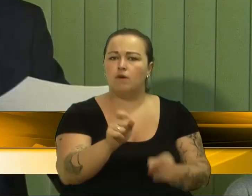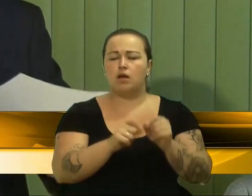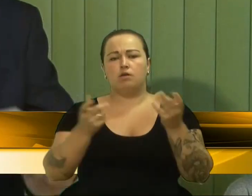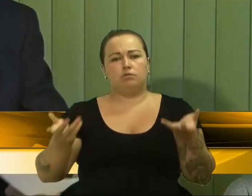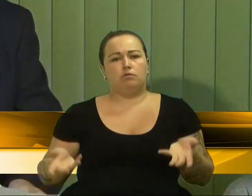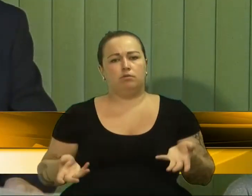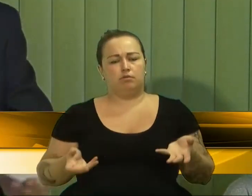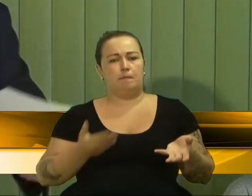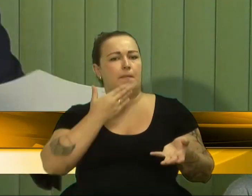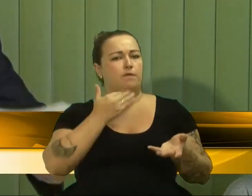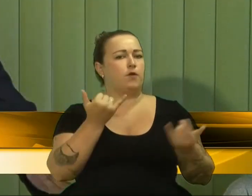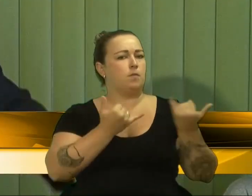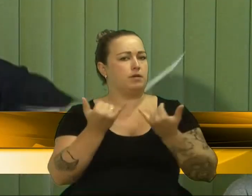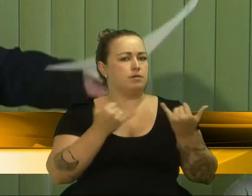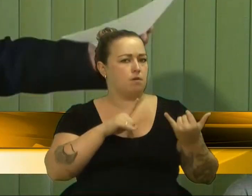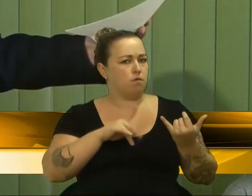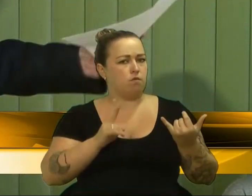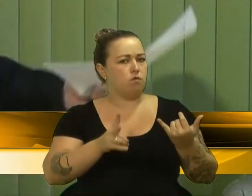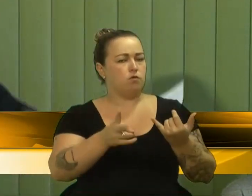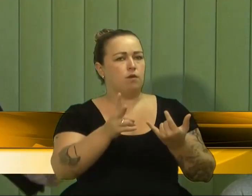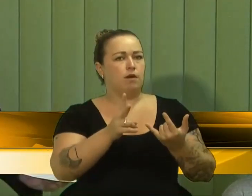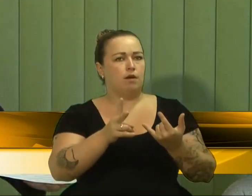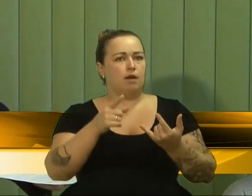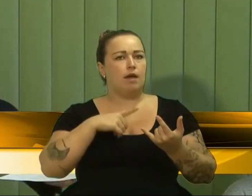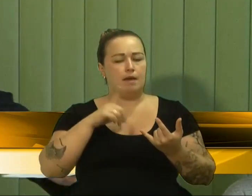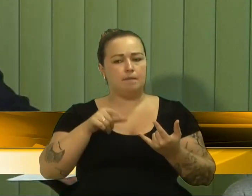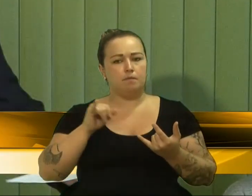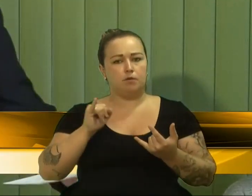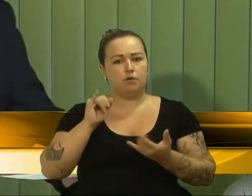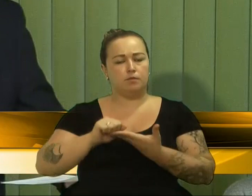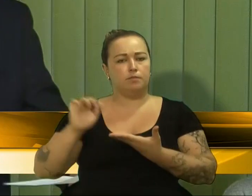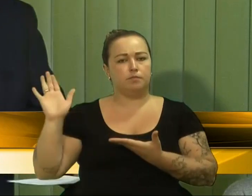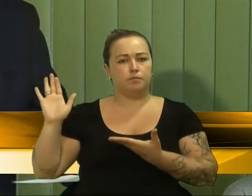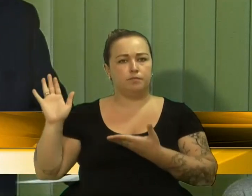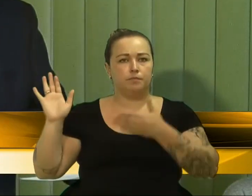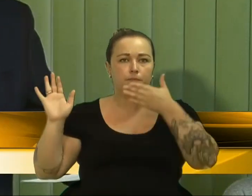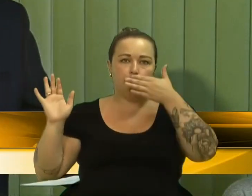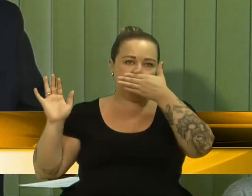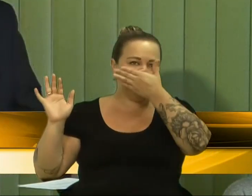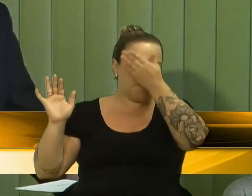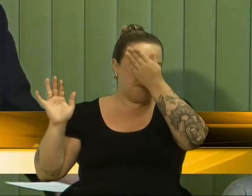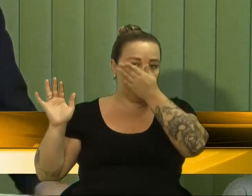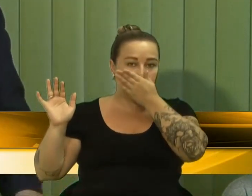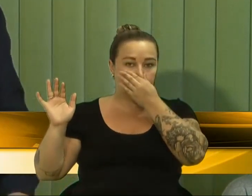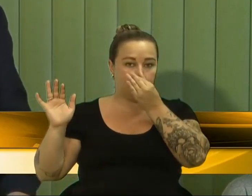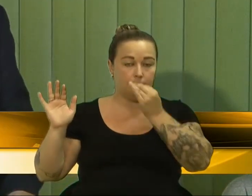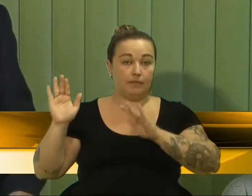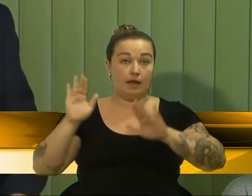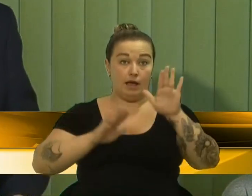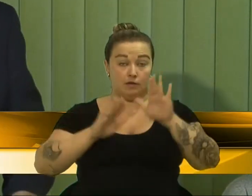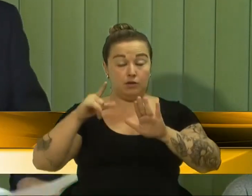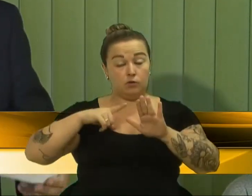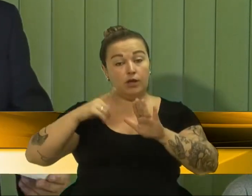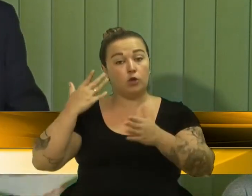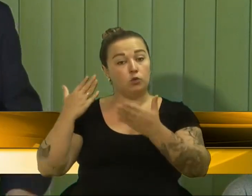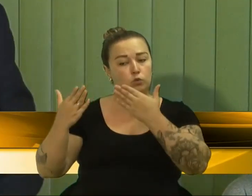a administração responda. Eu tenho dúvidas em relação à Fundação de Assistência Social, tenho dúvidas em relação